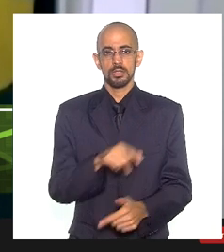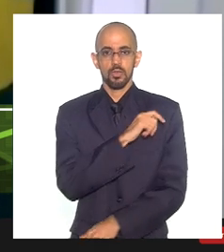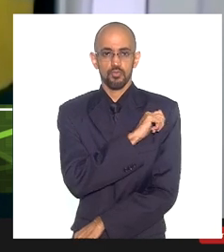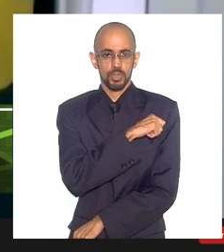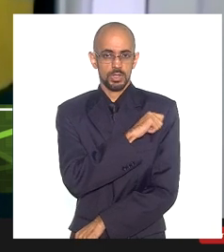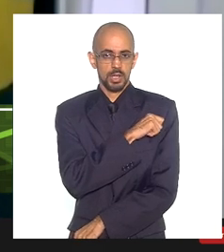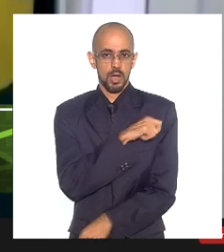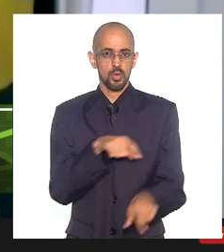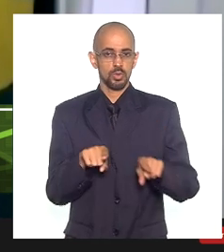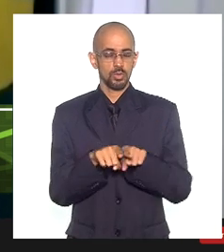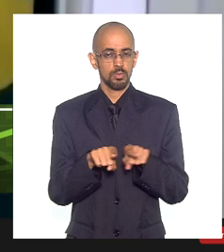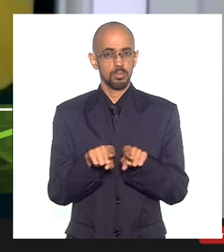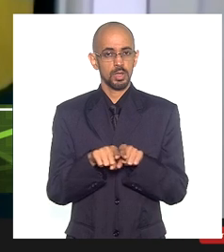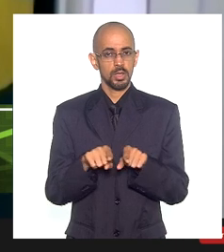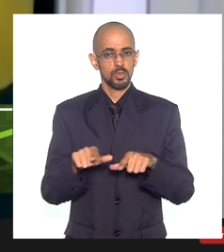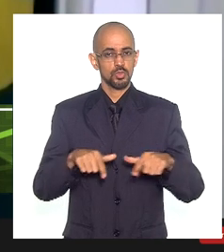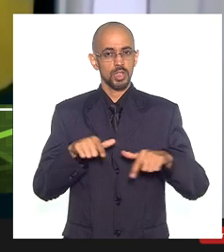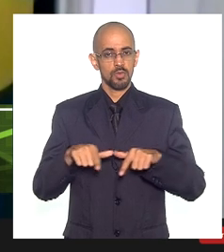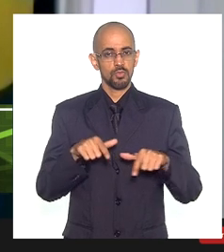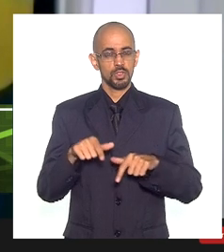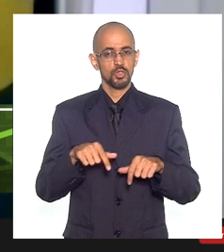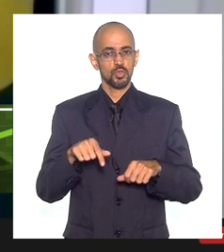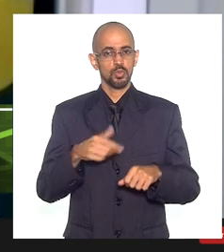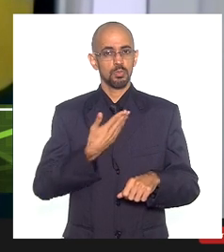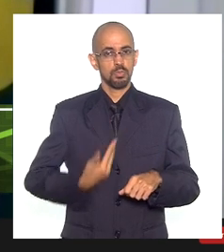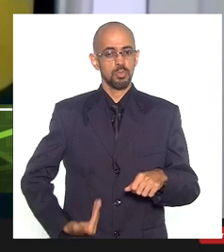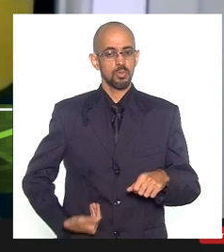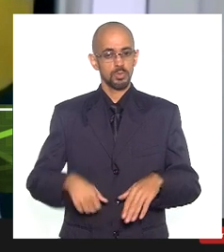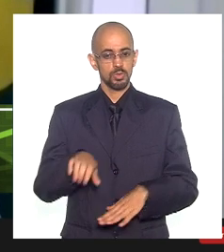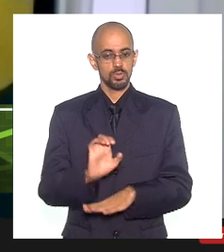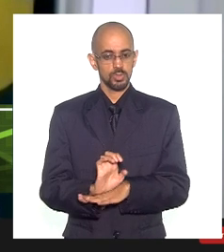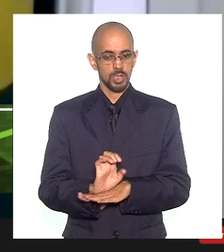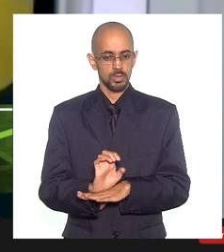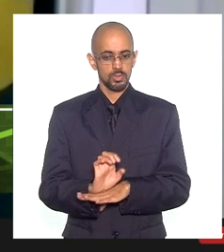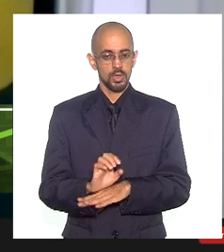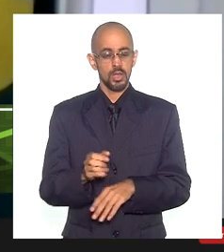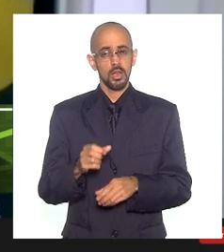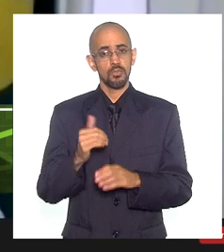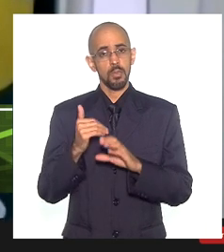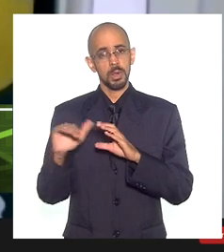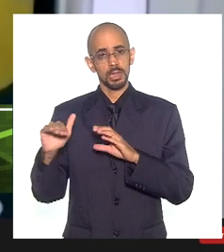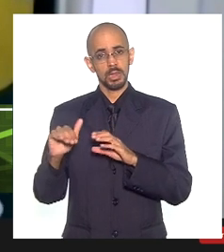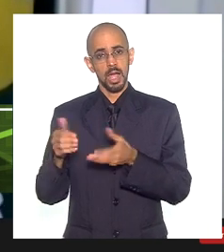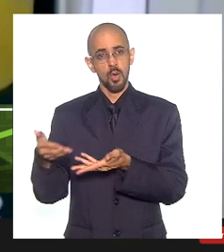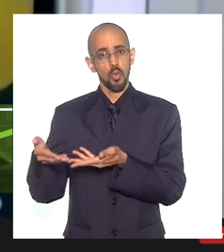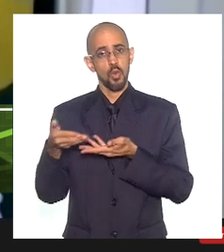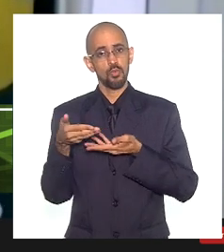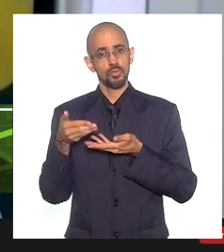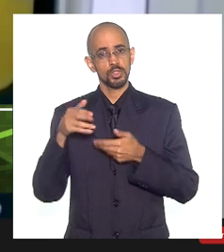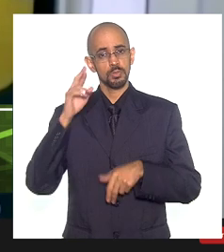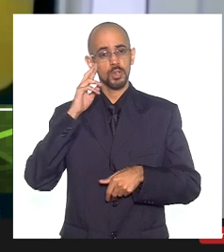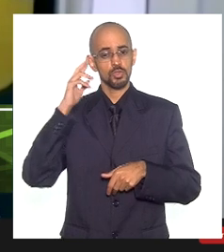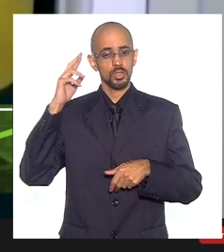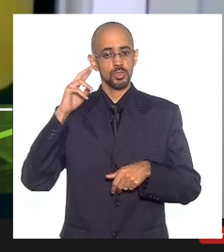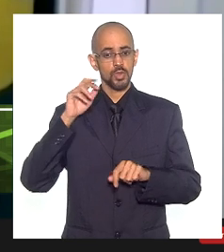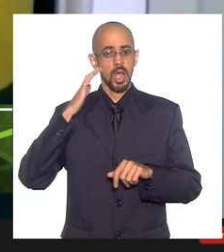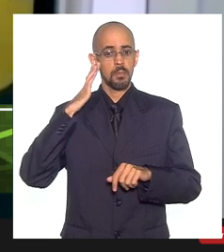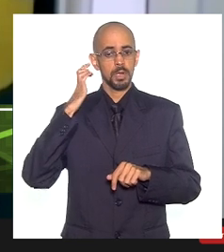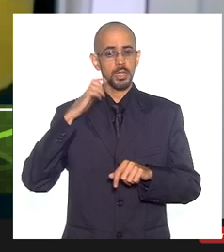serviço público estadual. Inclusive, vou mandar o convite também para os reitores, se puderem participar, amanhã o expositor será o